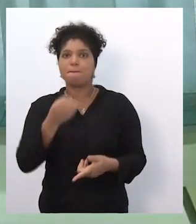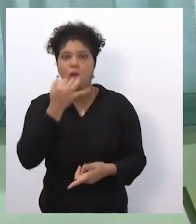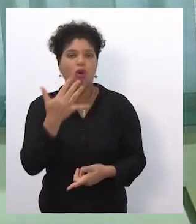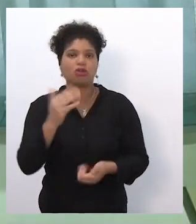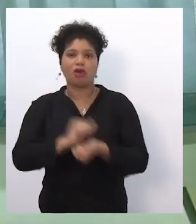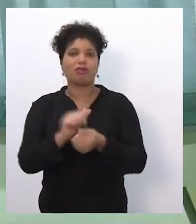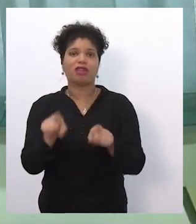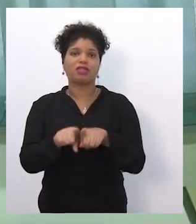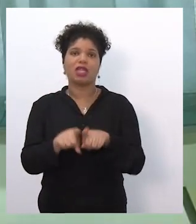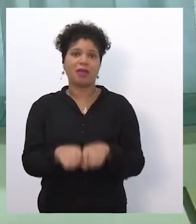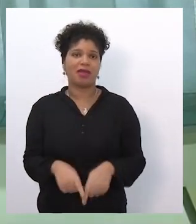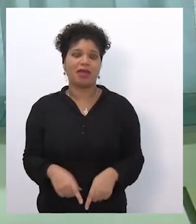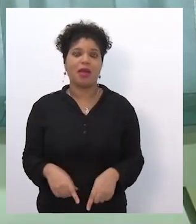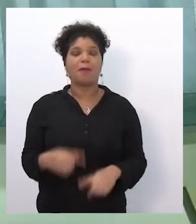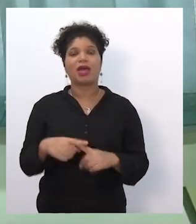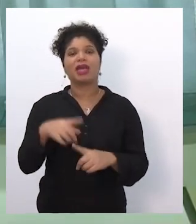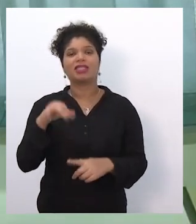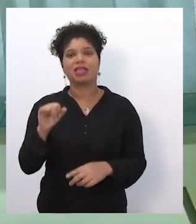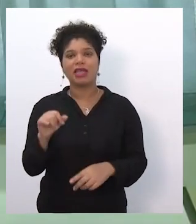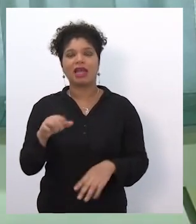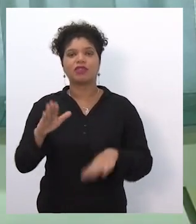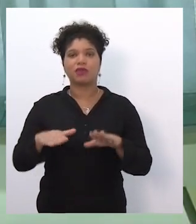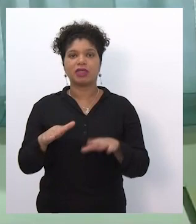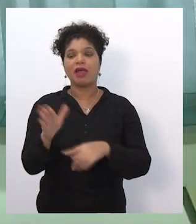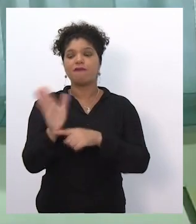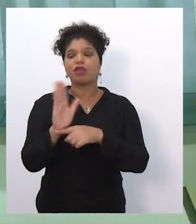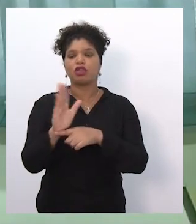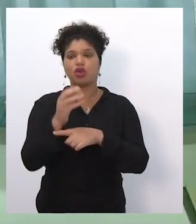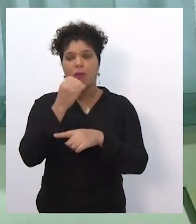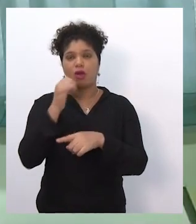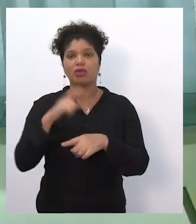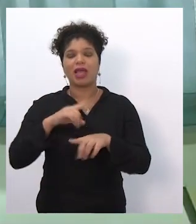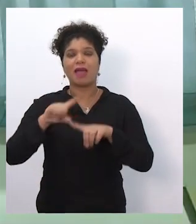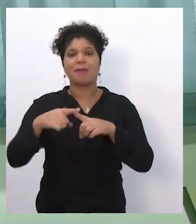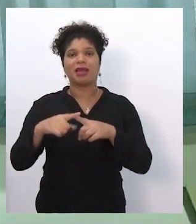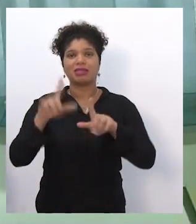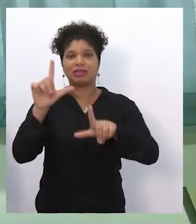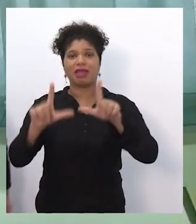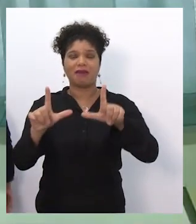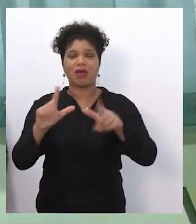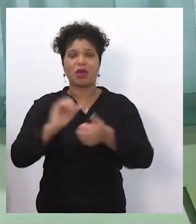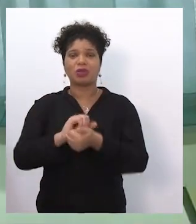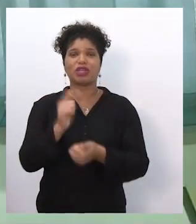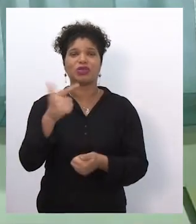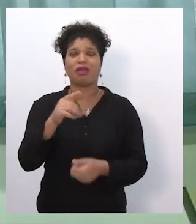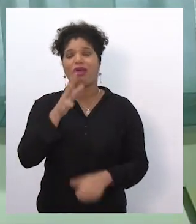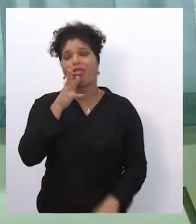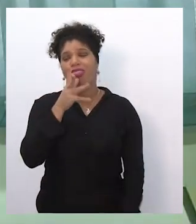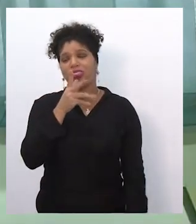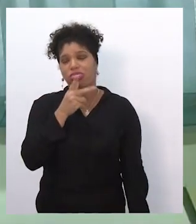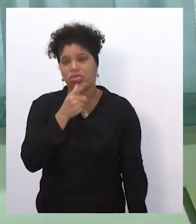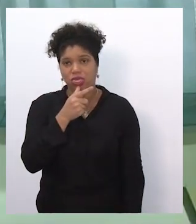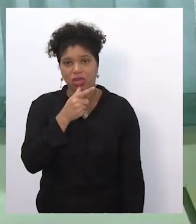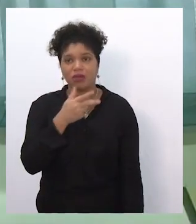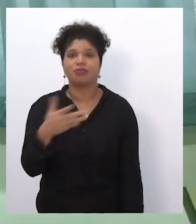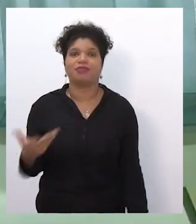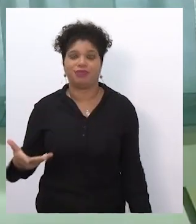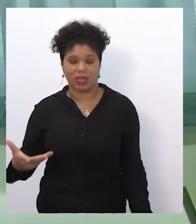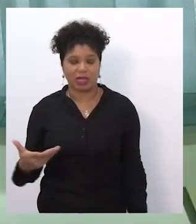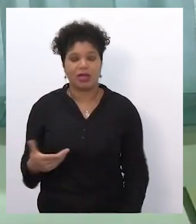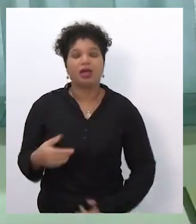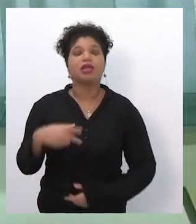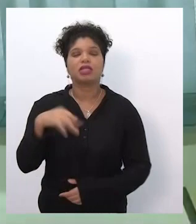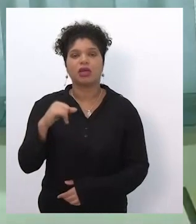de uma demora, de uma latência muito grande para terminar a edição. Então, esses processadores de alto clock de vários